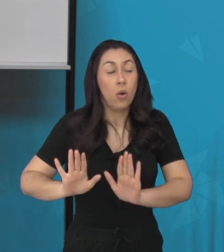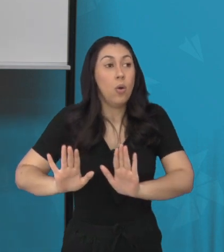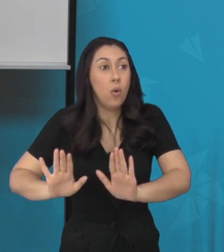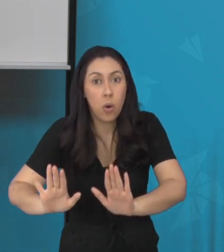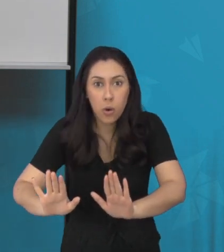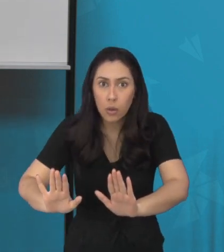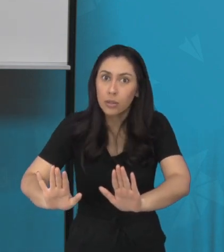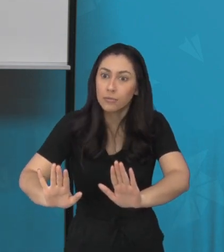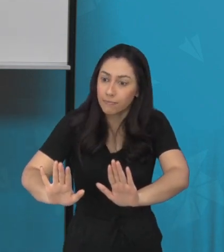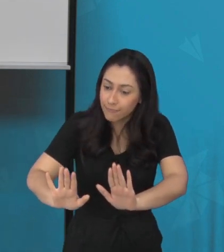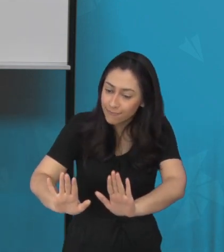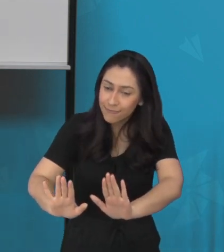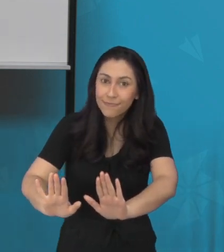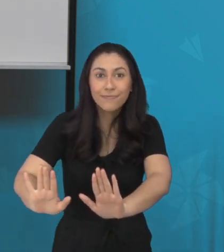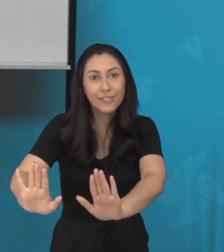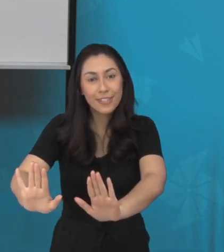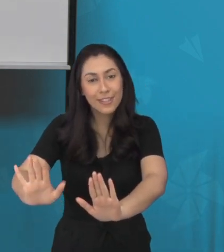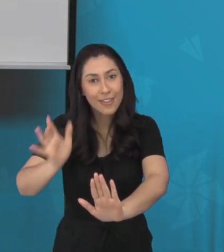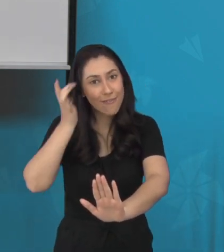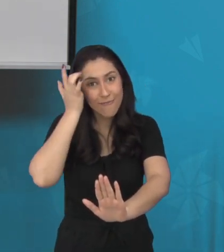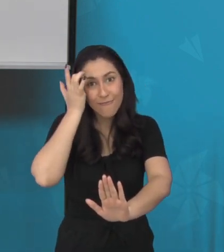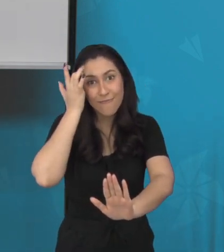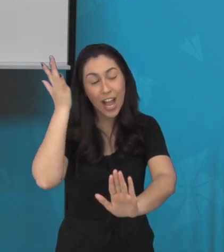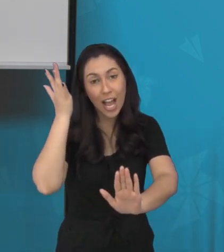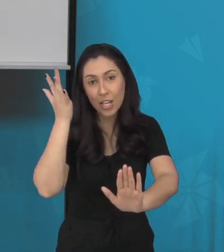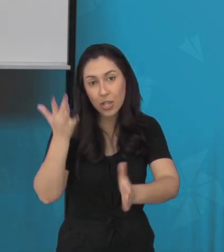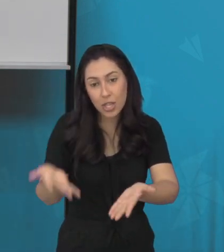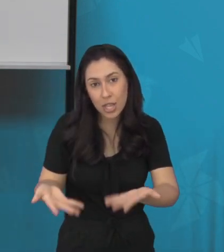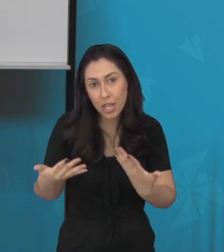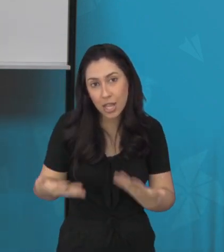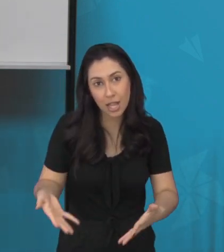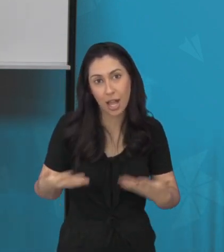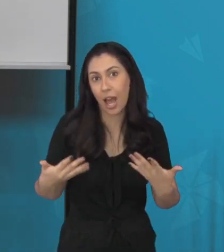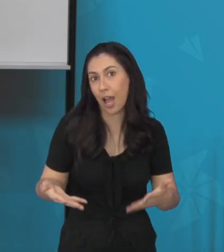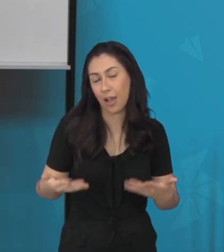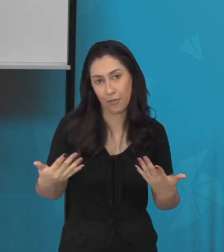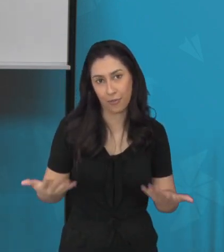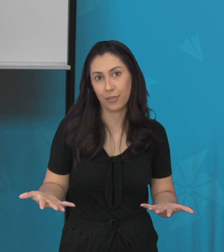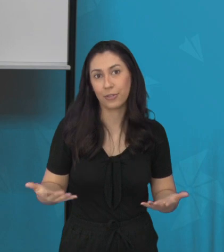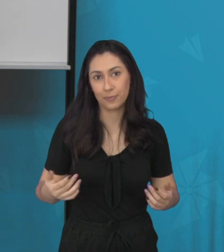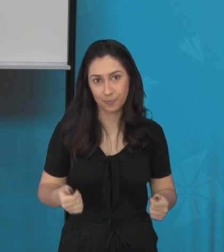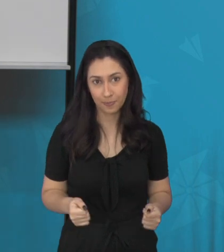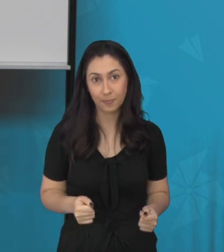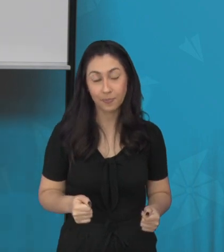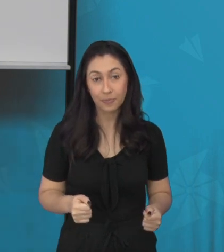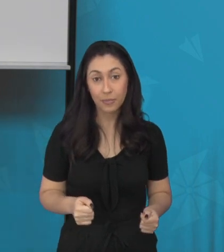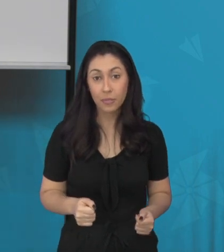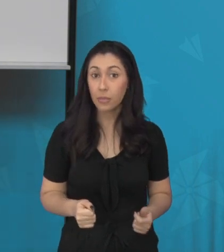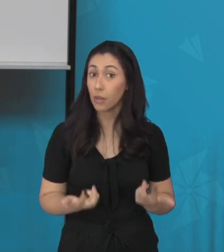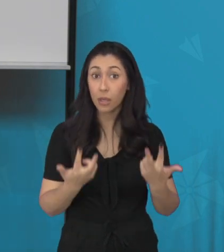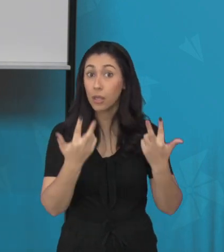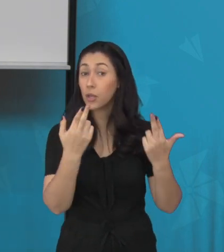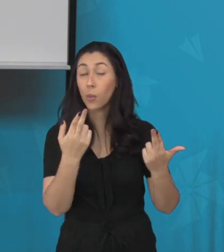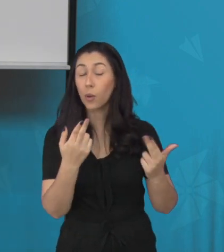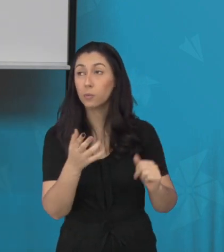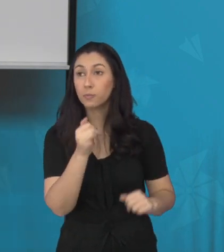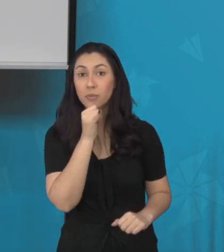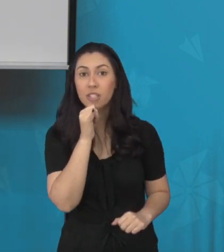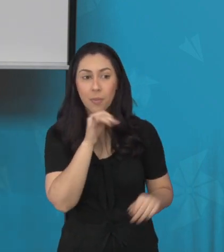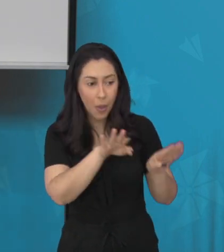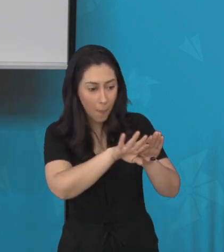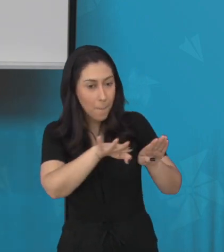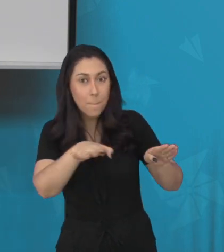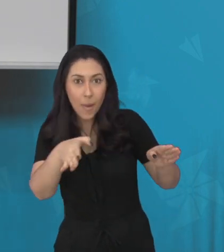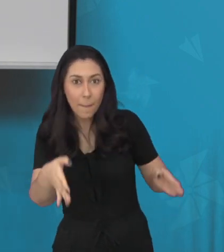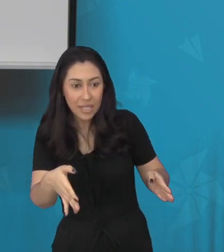alívio, porque realmente é mais fácil manter o movimento do que iniciar esse movimento. A mesma coisa acontece quando você